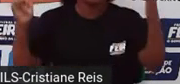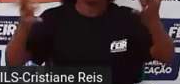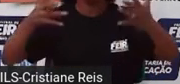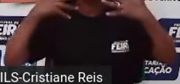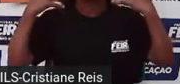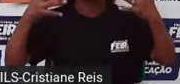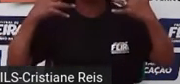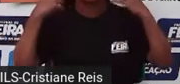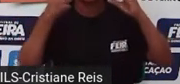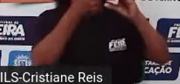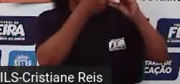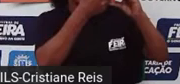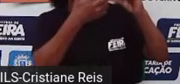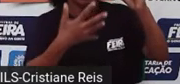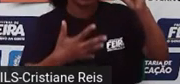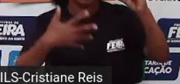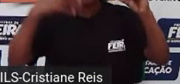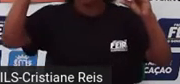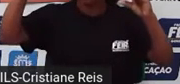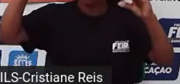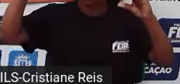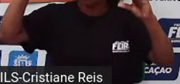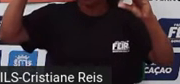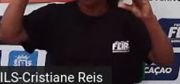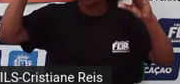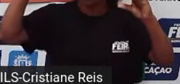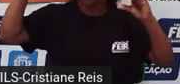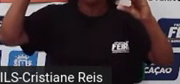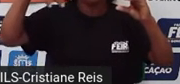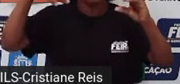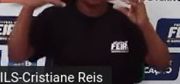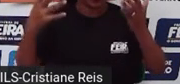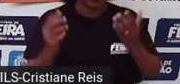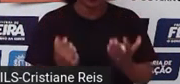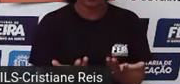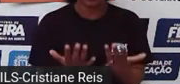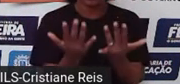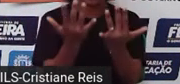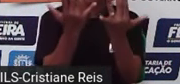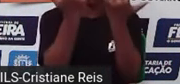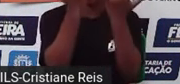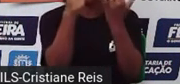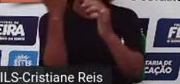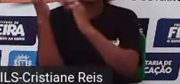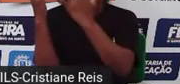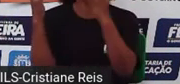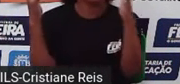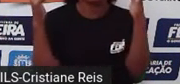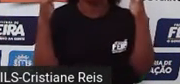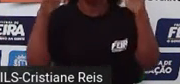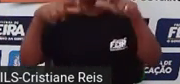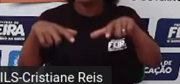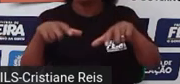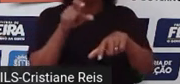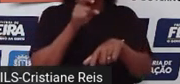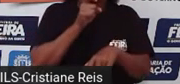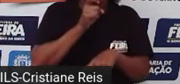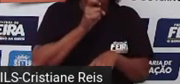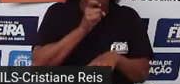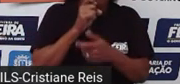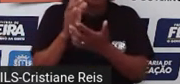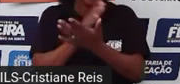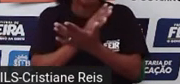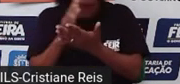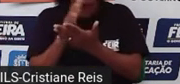né com as características da chuvas e tudo então nós temos desde aquela vegetação dos locais mais frios na rede climas mais frios